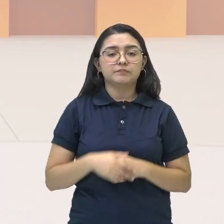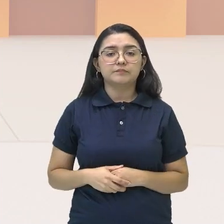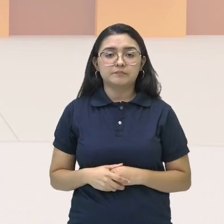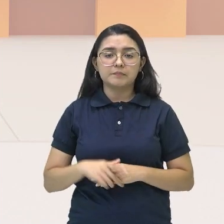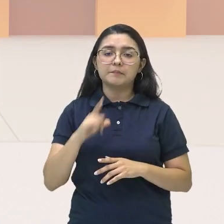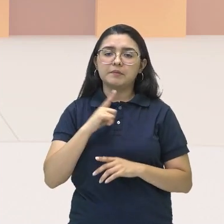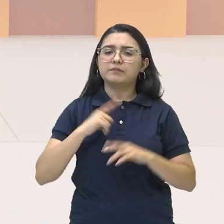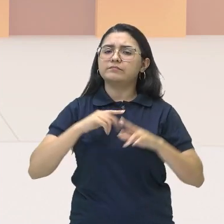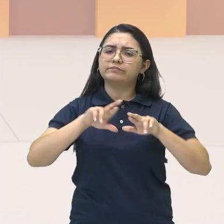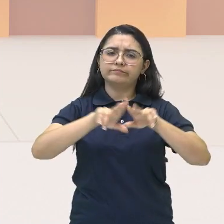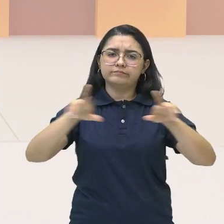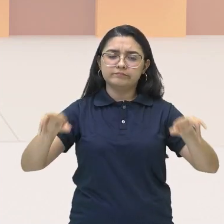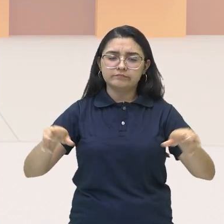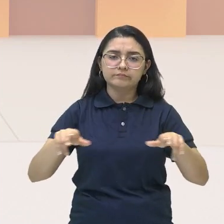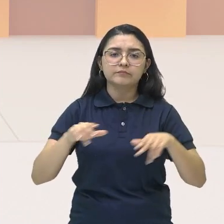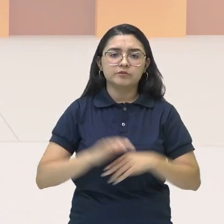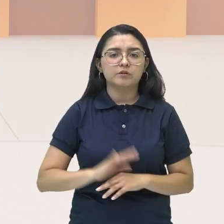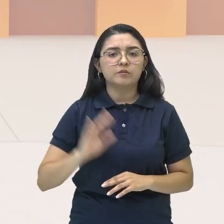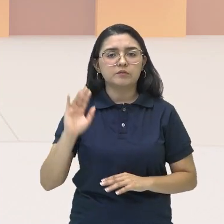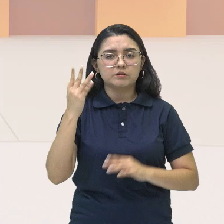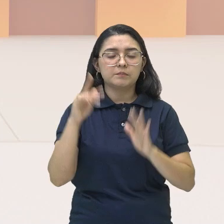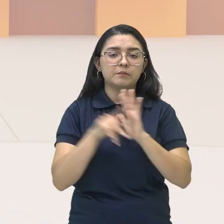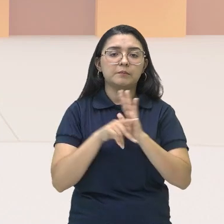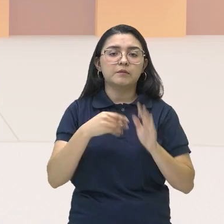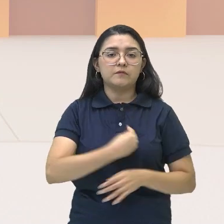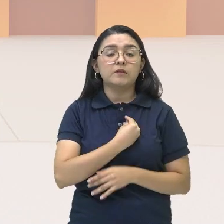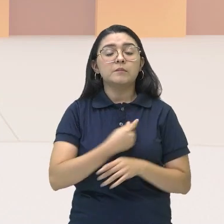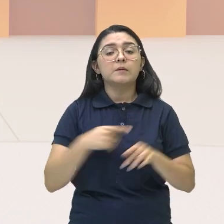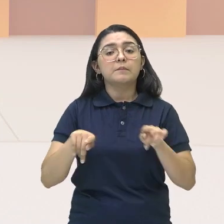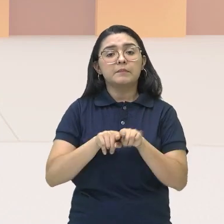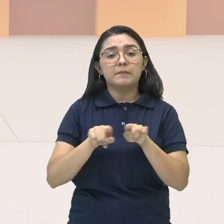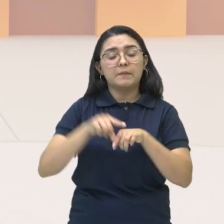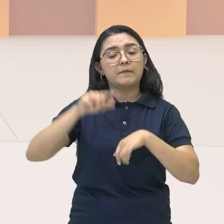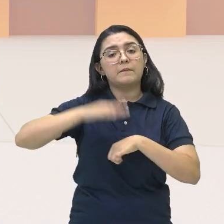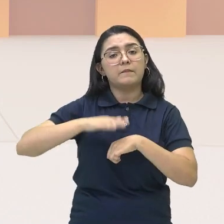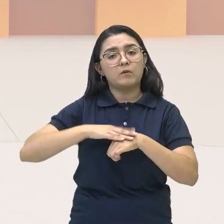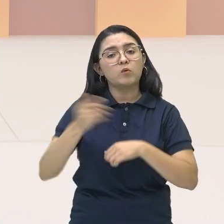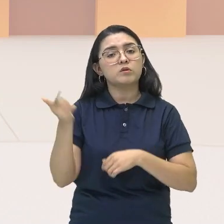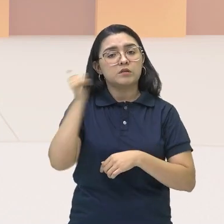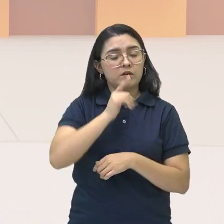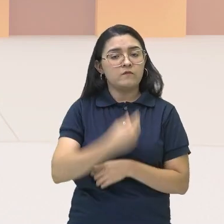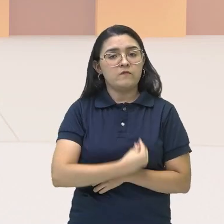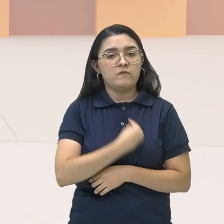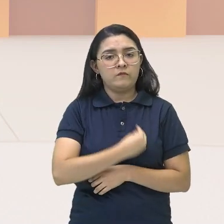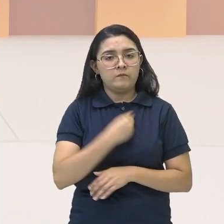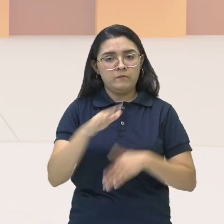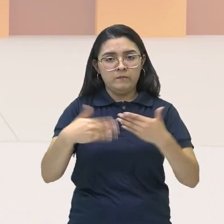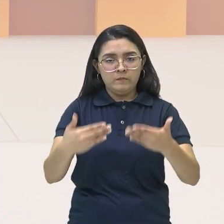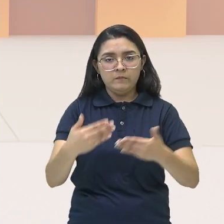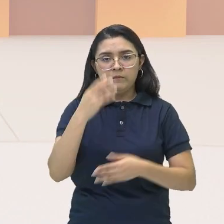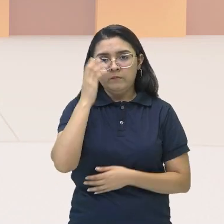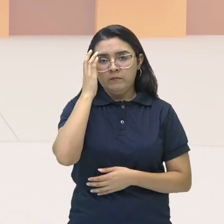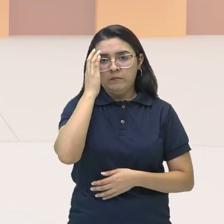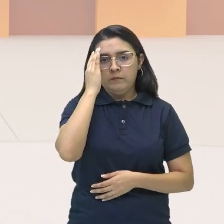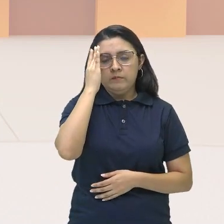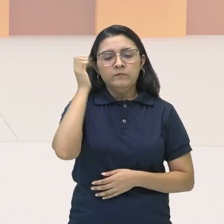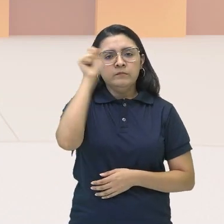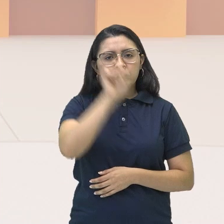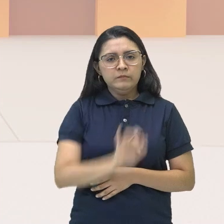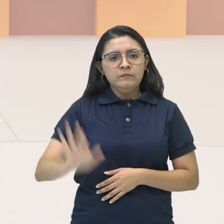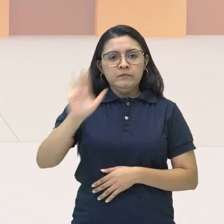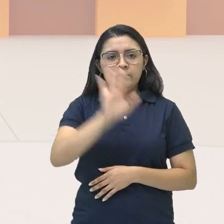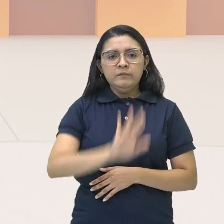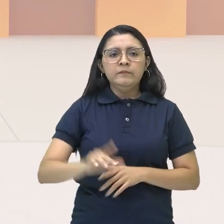as adversidades da vida e para a sua própria sobrevivência, né? Então, esse aqui é um panorama geral,